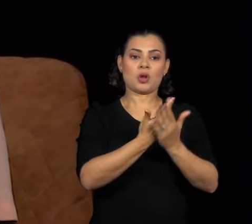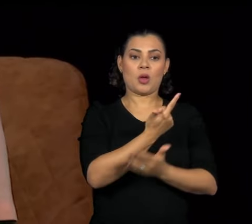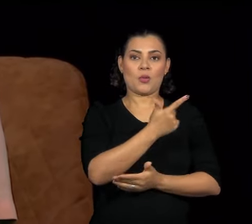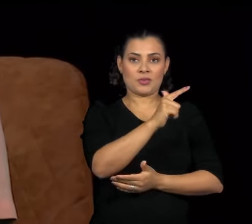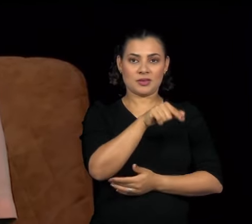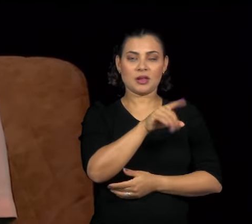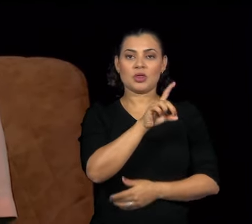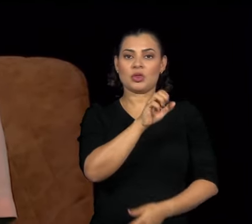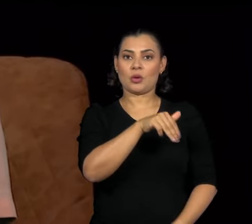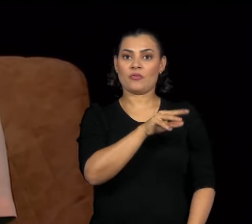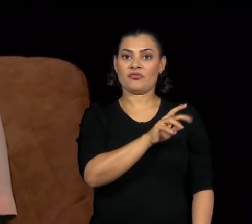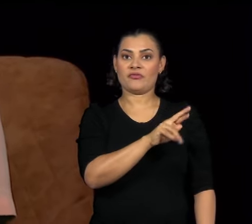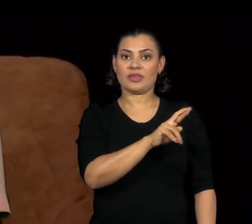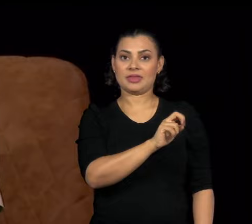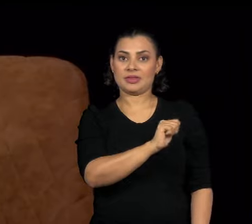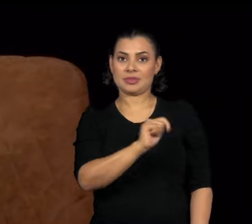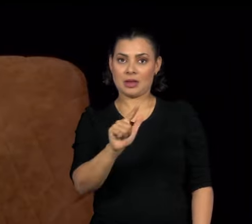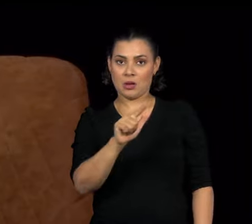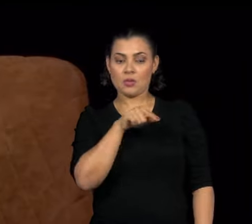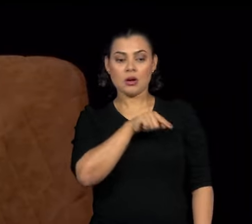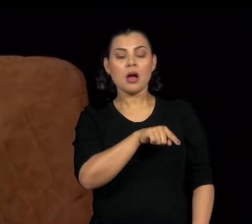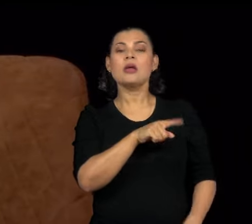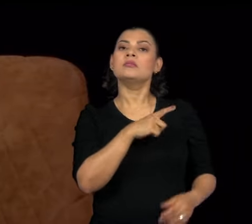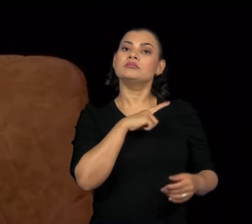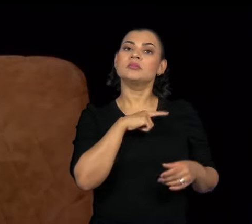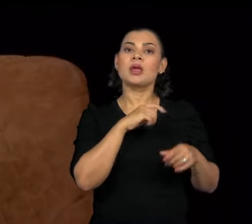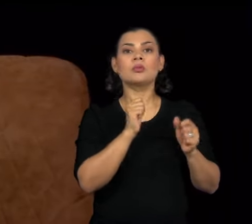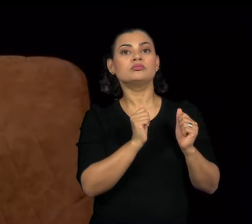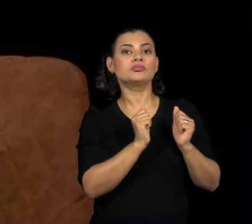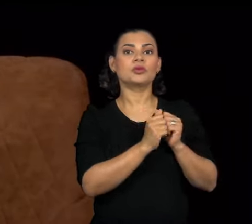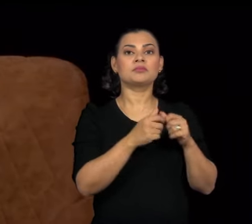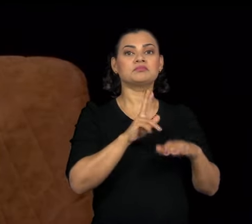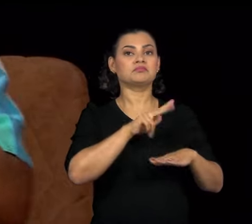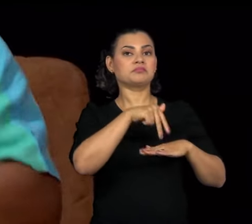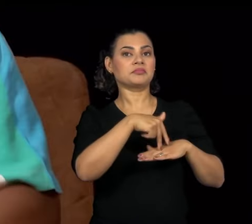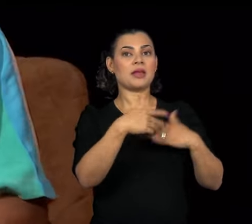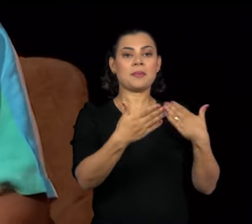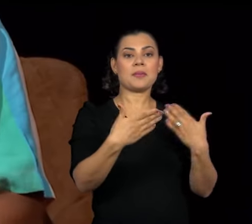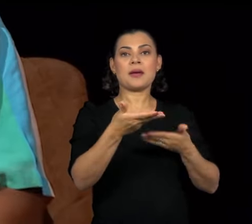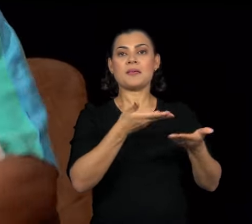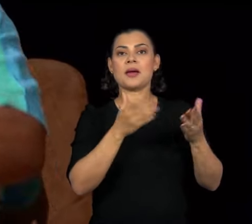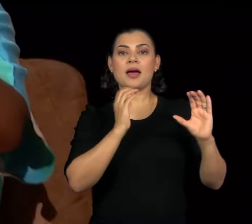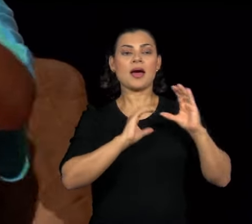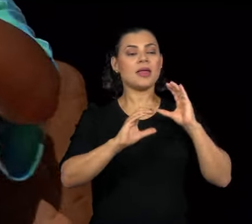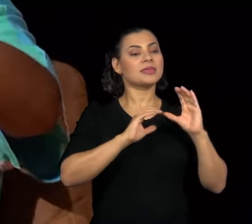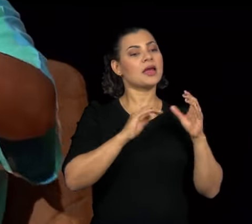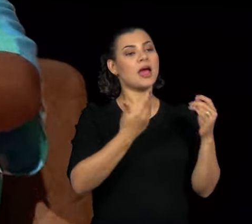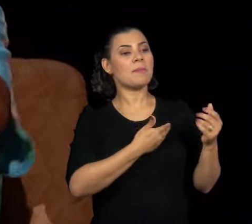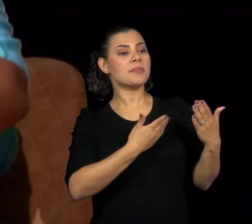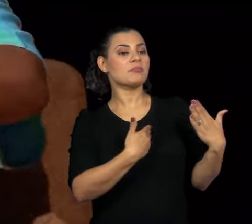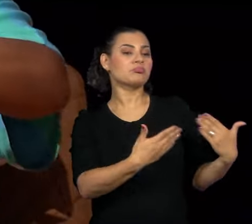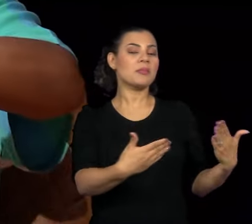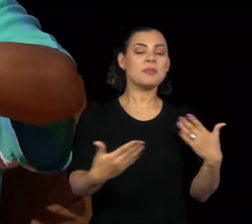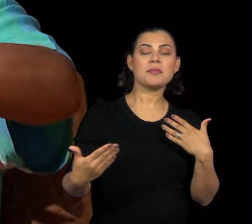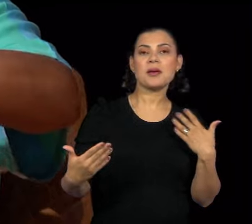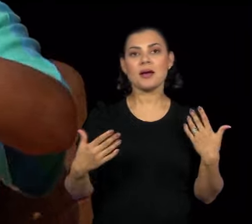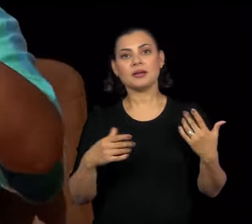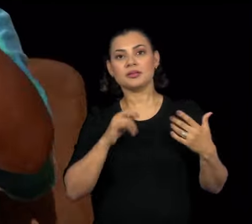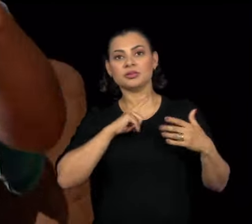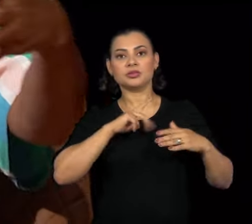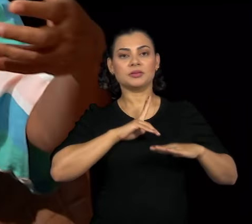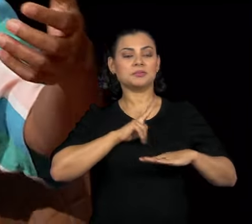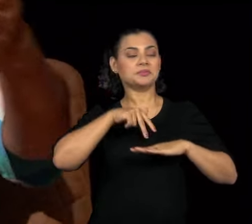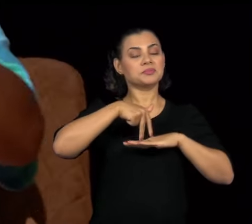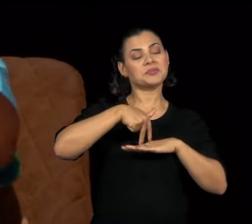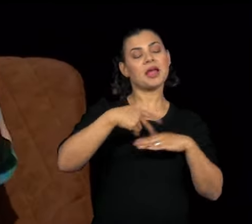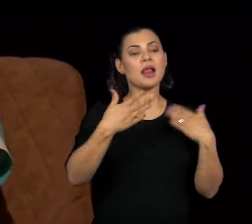E aí eu estava lá na hora do recreio me amostrando, cantando para os coleguinhas, assim, tipo uns degraus acima,